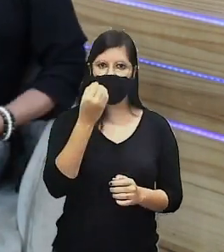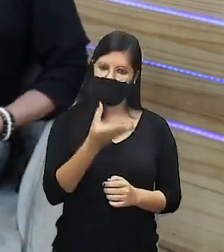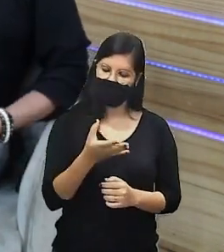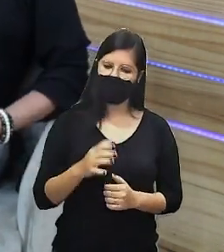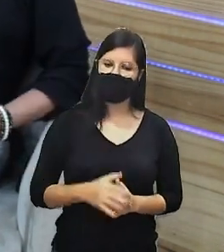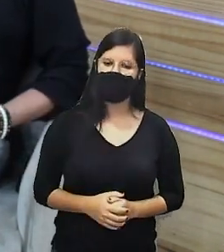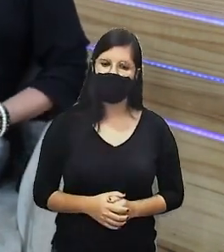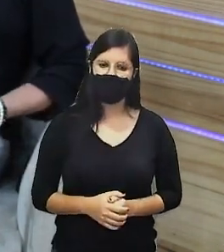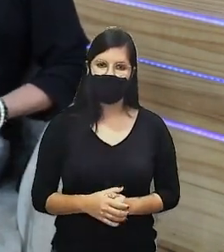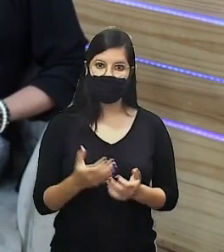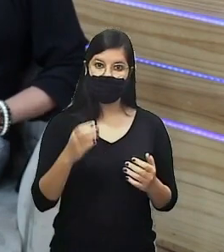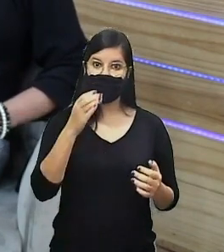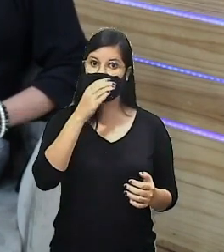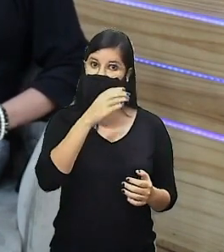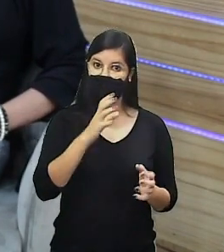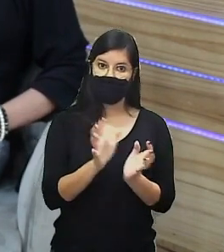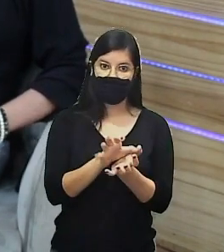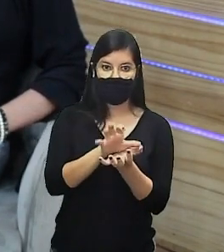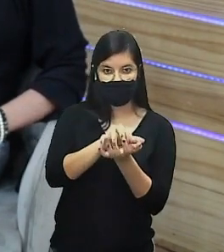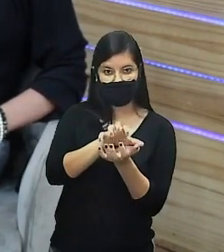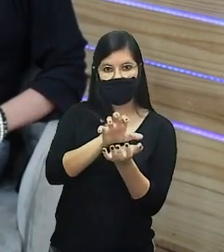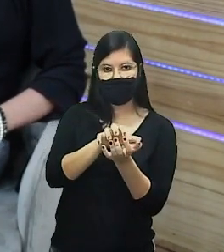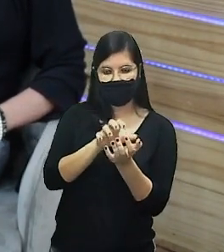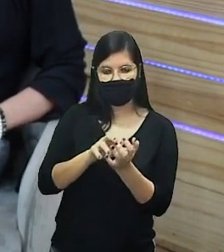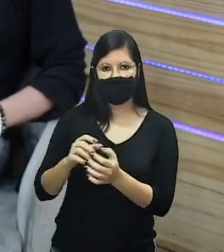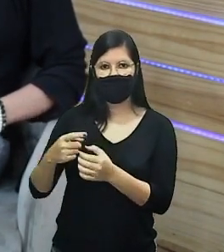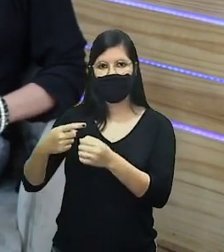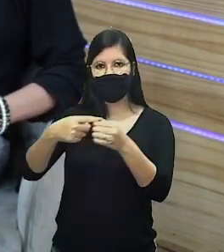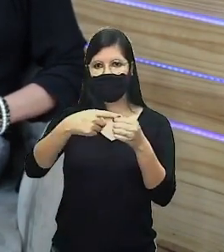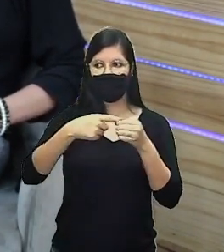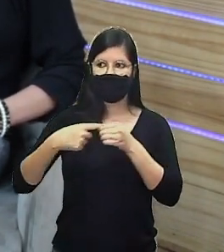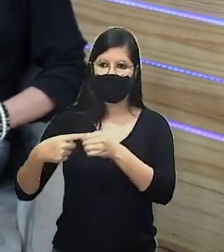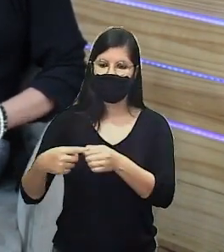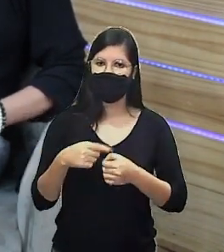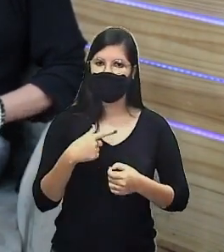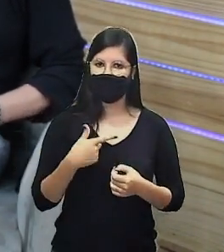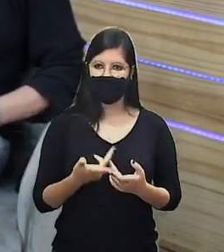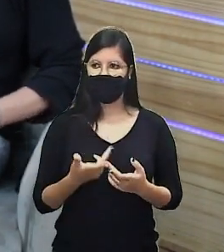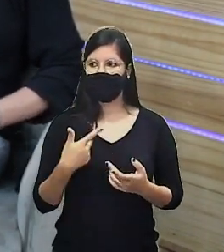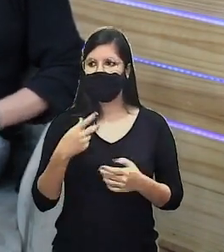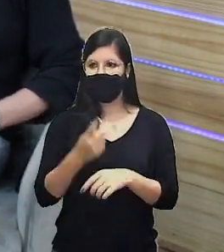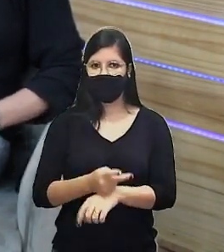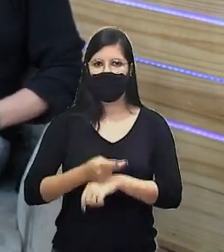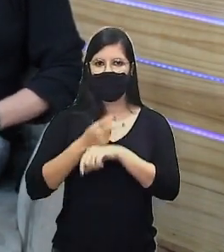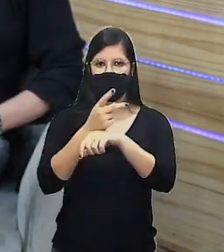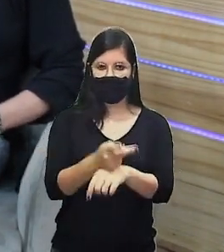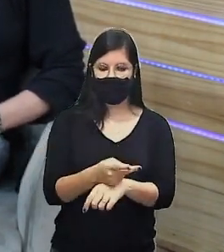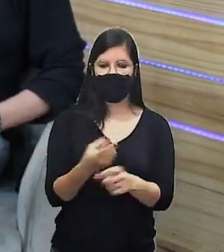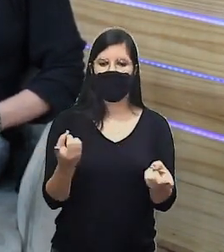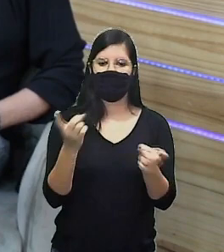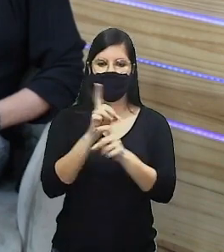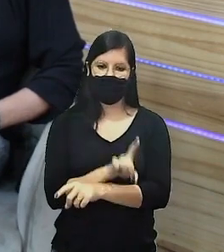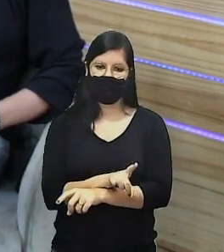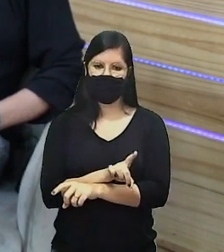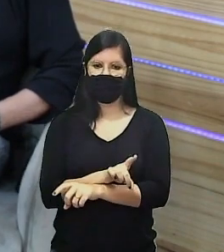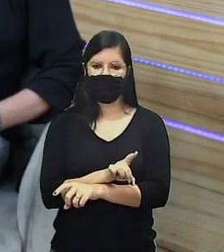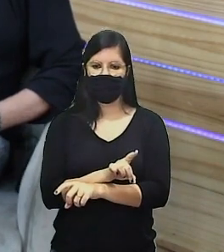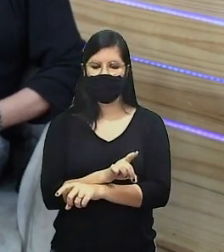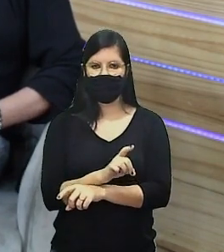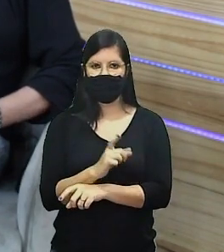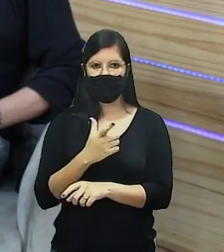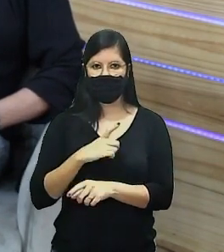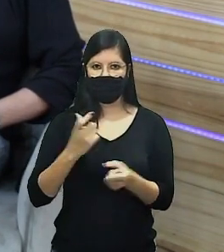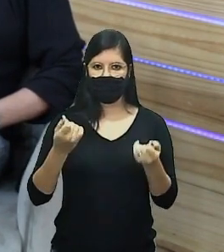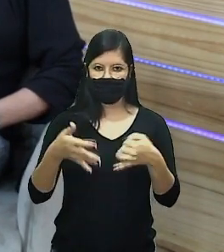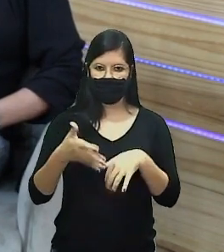Nesse calor pernambucano, né? A gente atinge outros municípios também. Então a gente busca esse contraponto, né? E aqui a gente vai